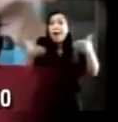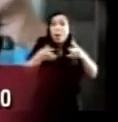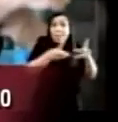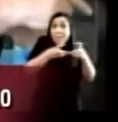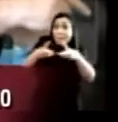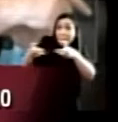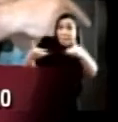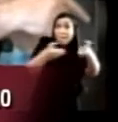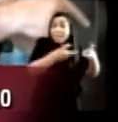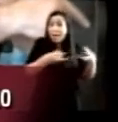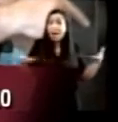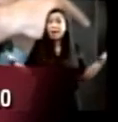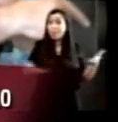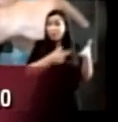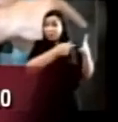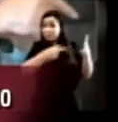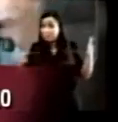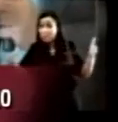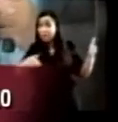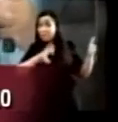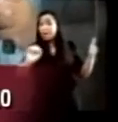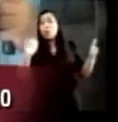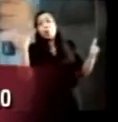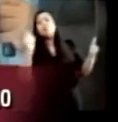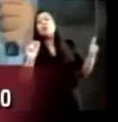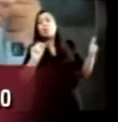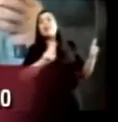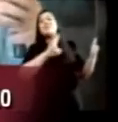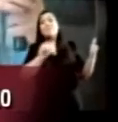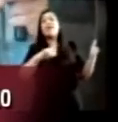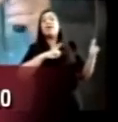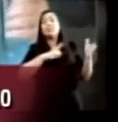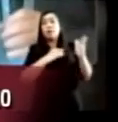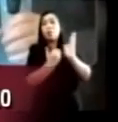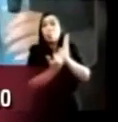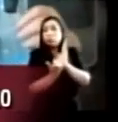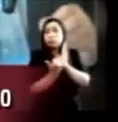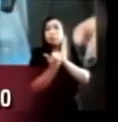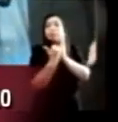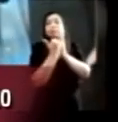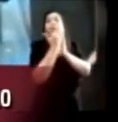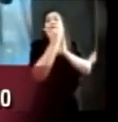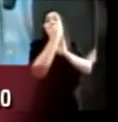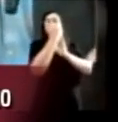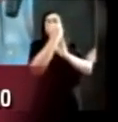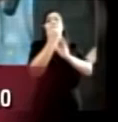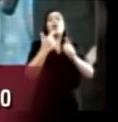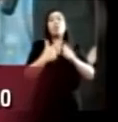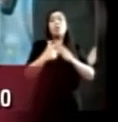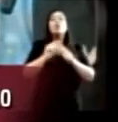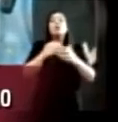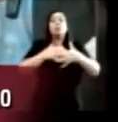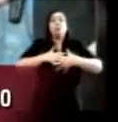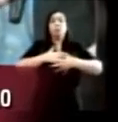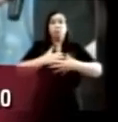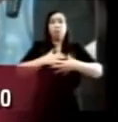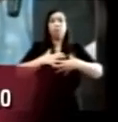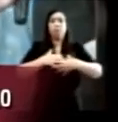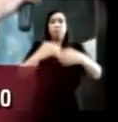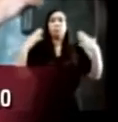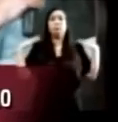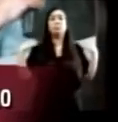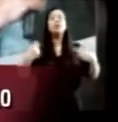vendo acontecendo esta semana, é que haja também um aumento da síndrome respiratória aguda grave que precisa